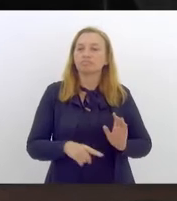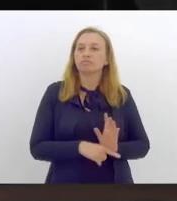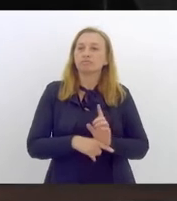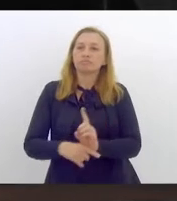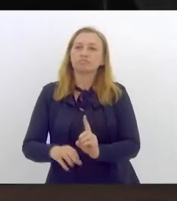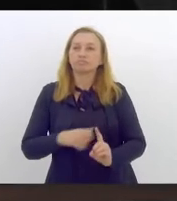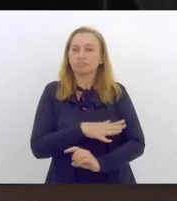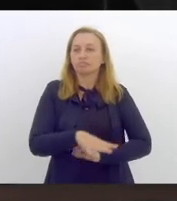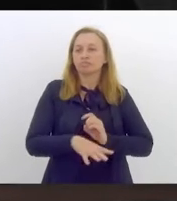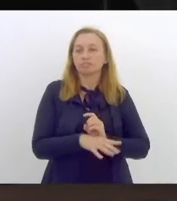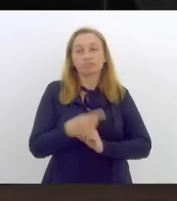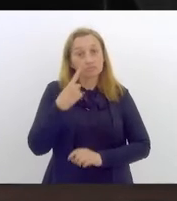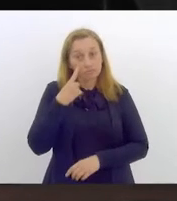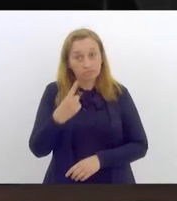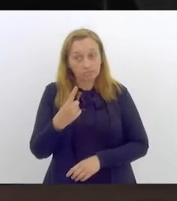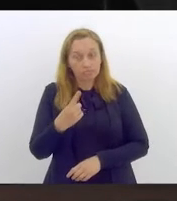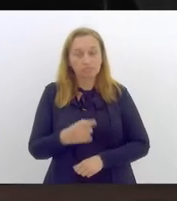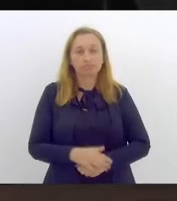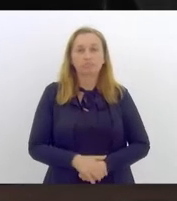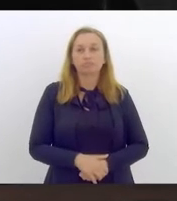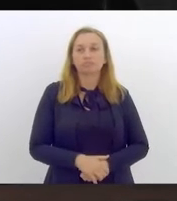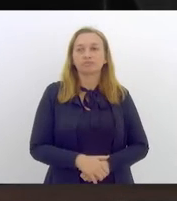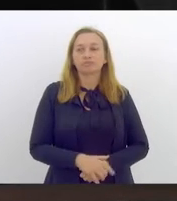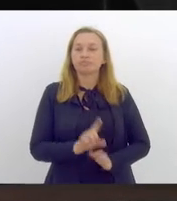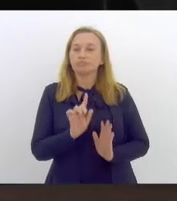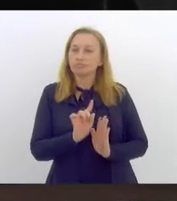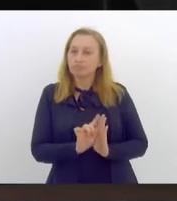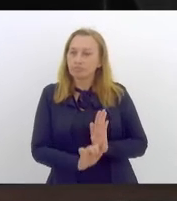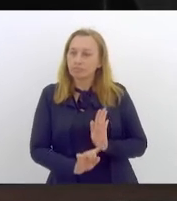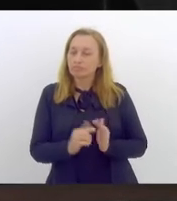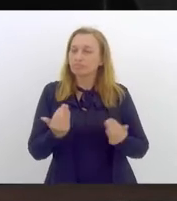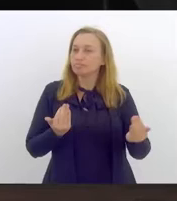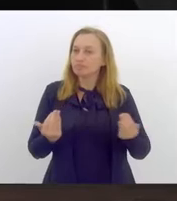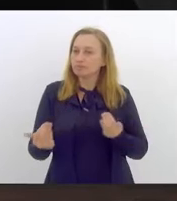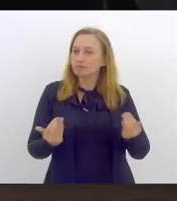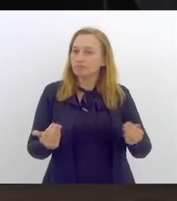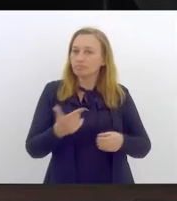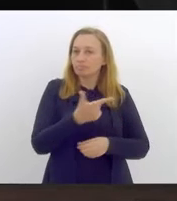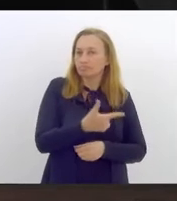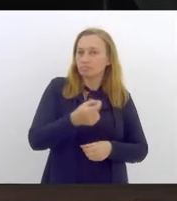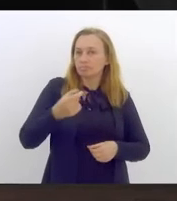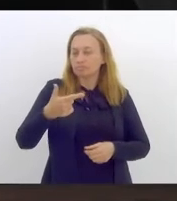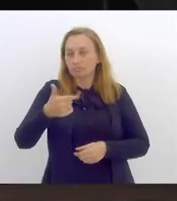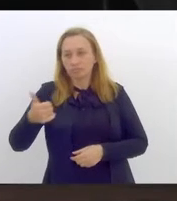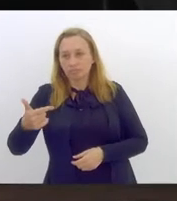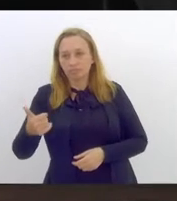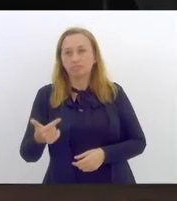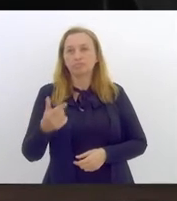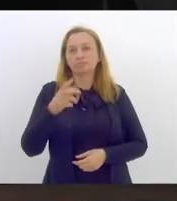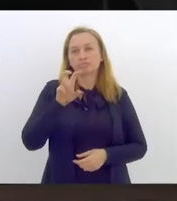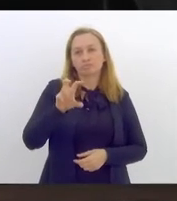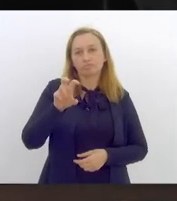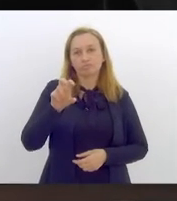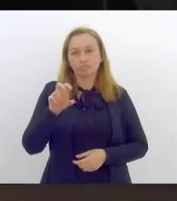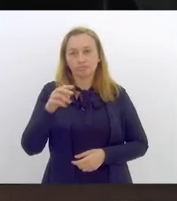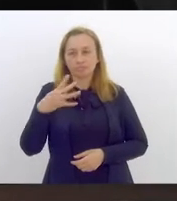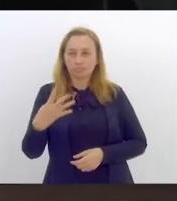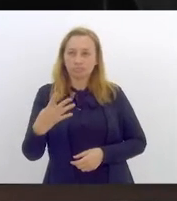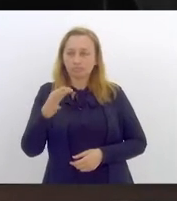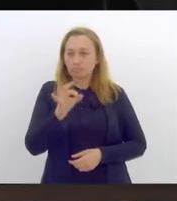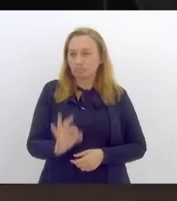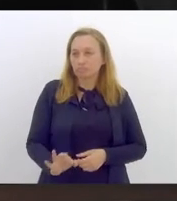social, a gente vê que houve uma redução comparada com 2022 de 54%, e o que